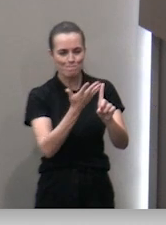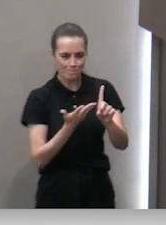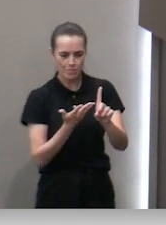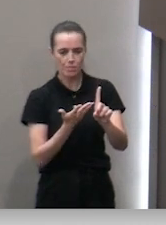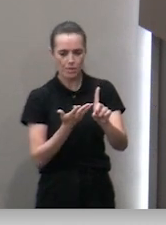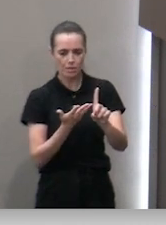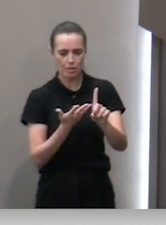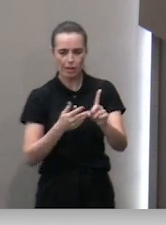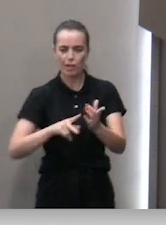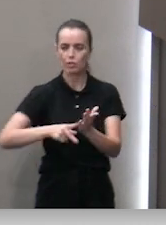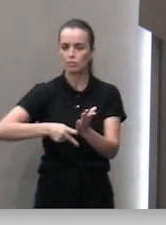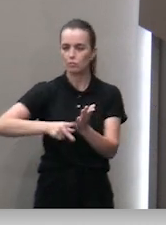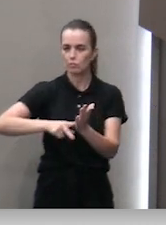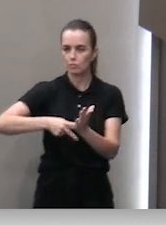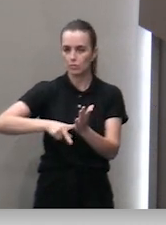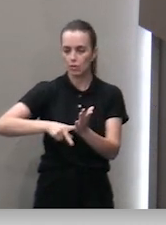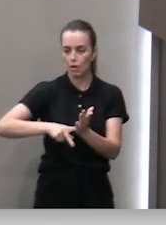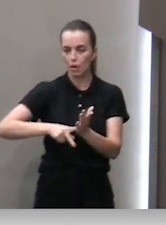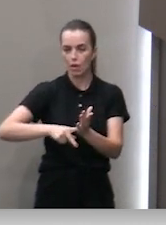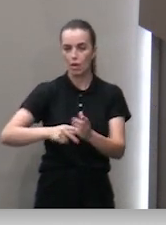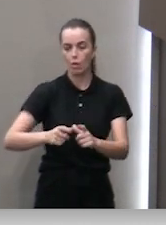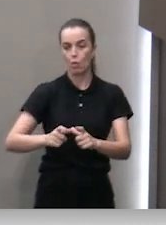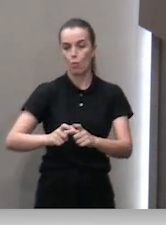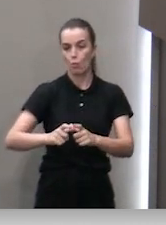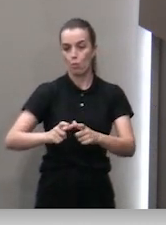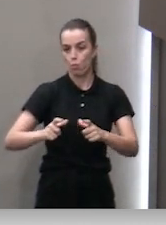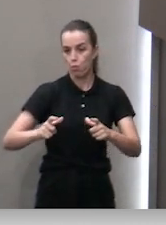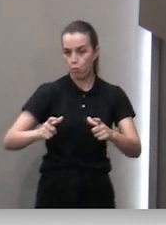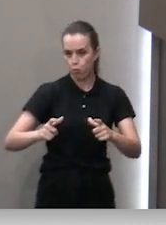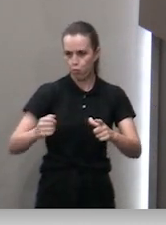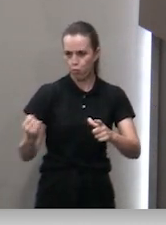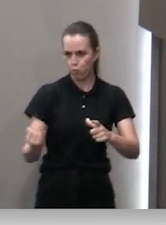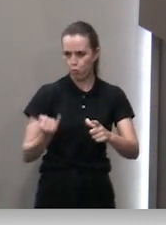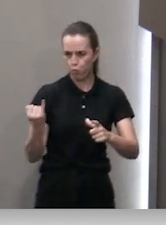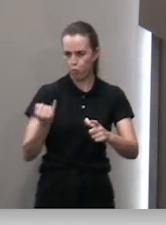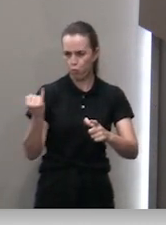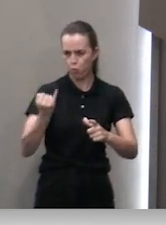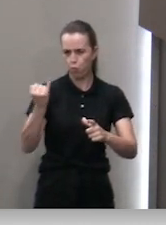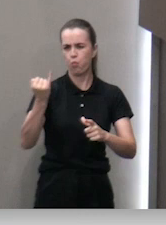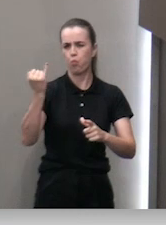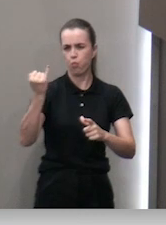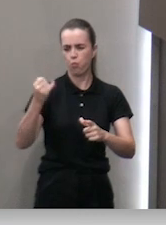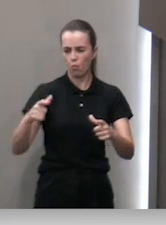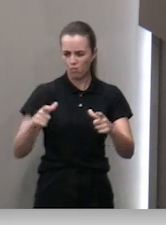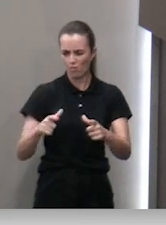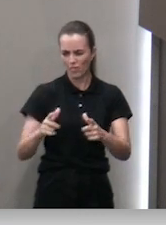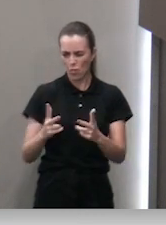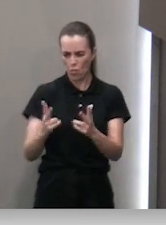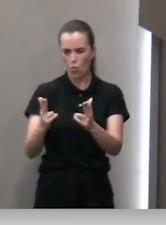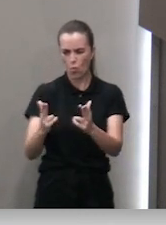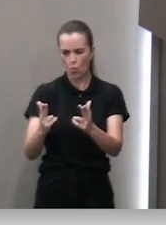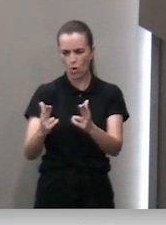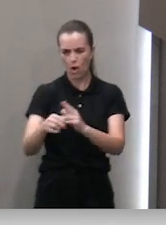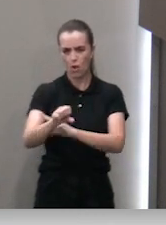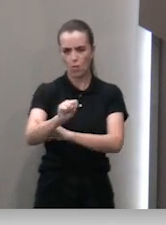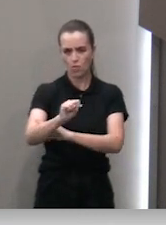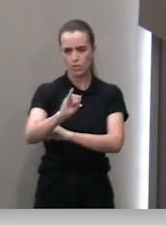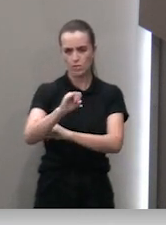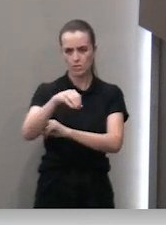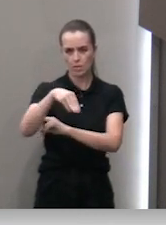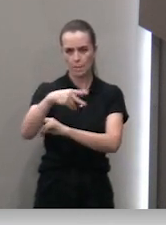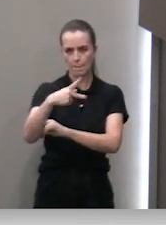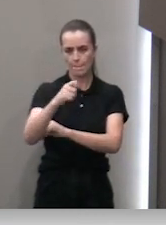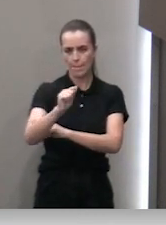sindicato do tamanho, da importância e da luta do Simpasso é realmente